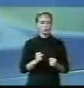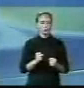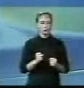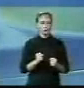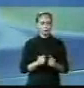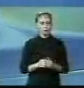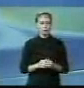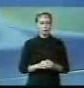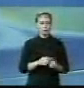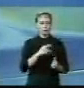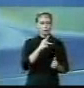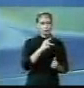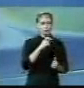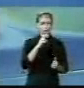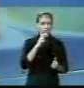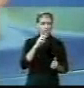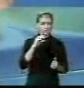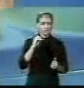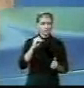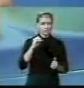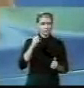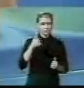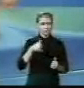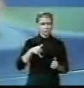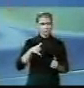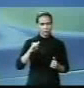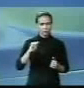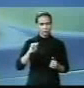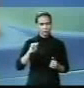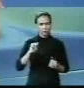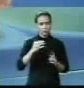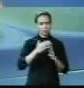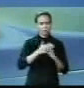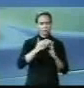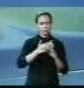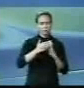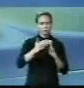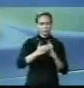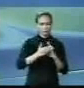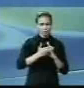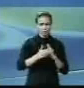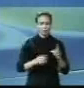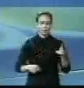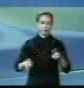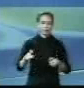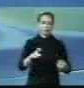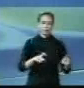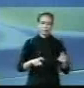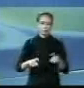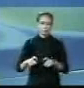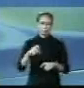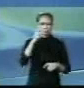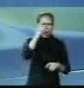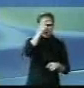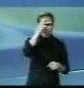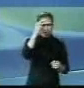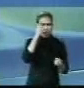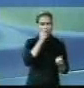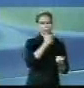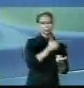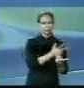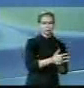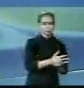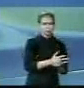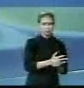esse intermeio, esse meio de campo entre os computadores da minha rede local, os computadores clientes, e os meus computadores que